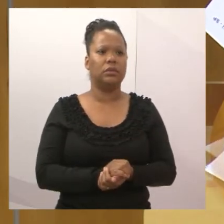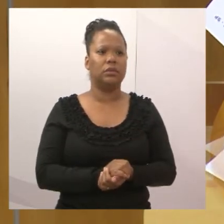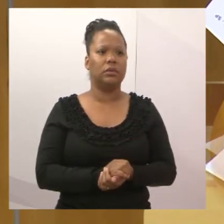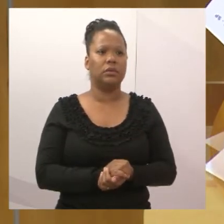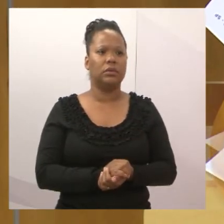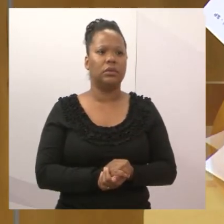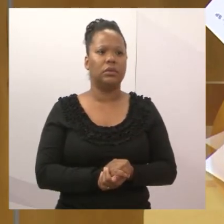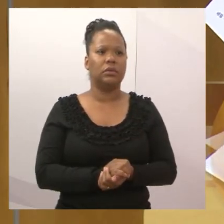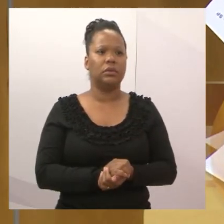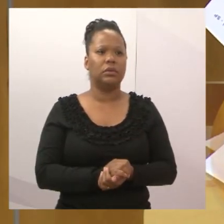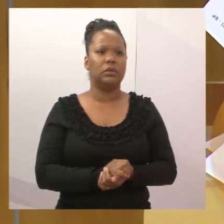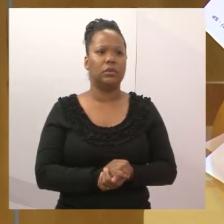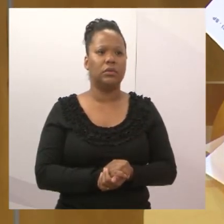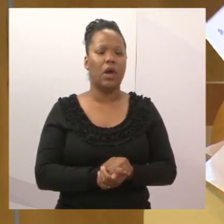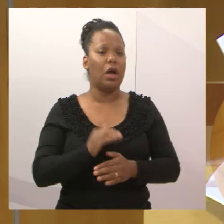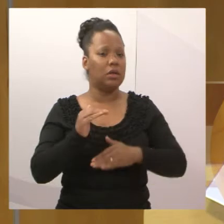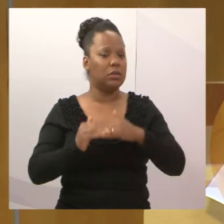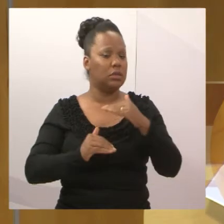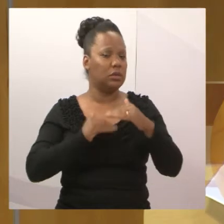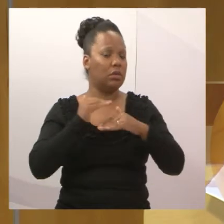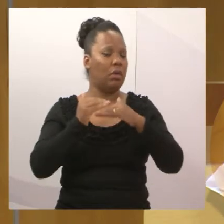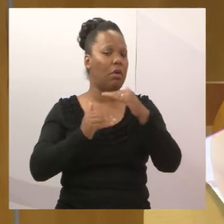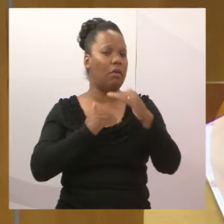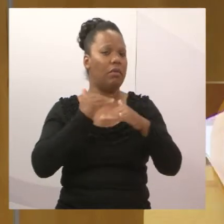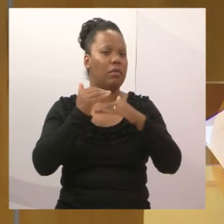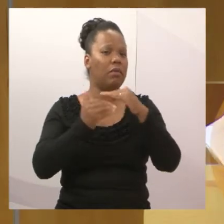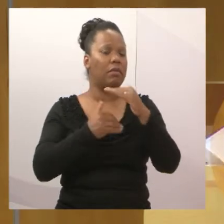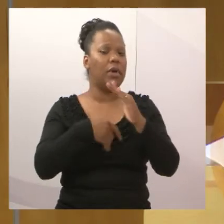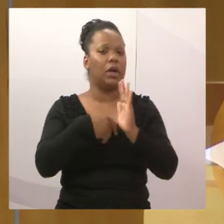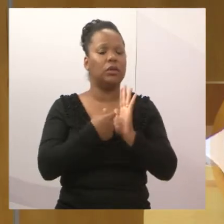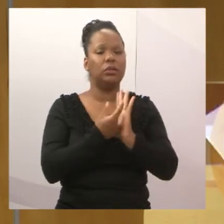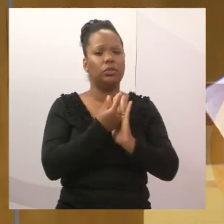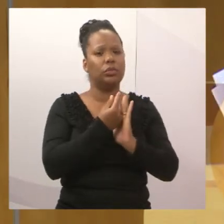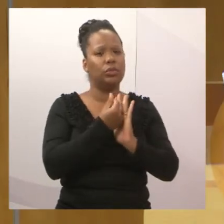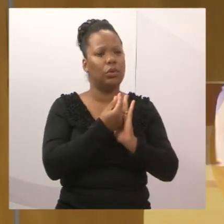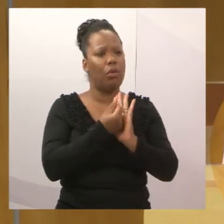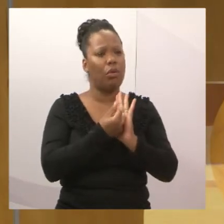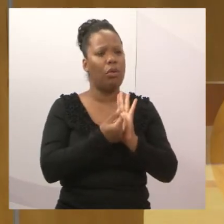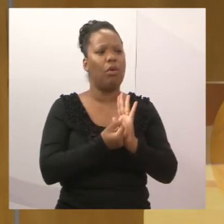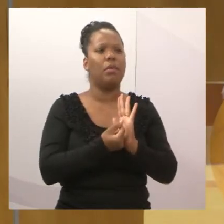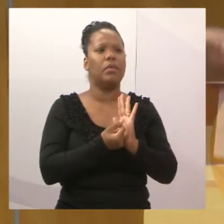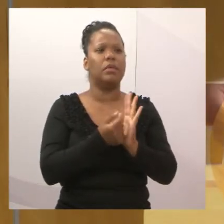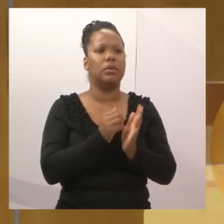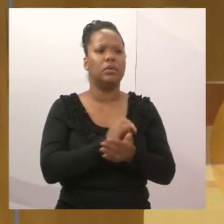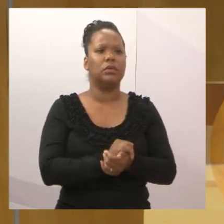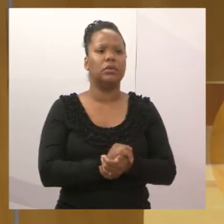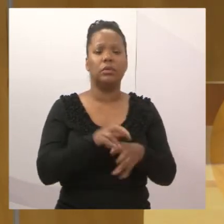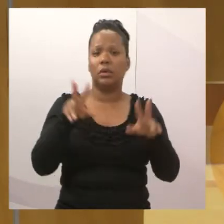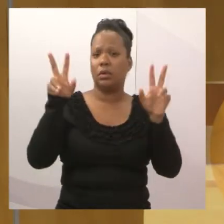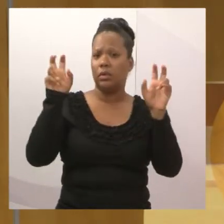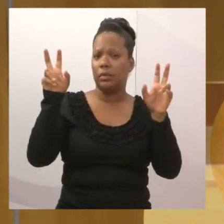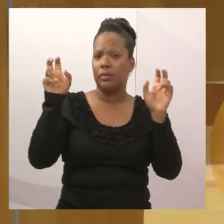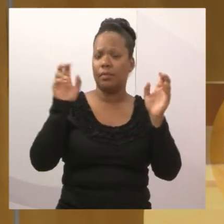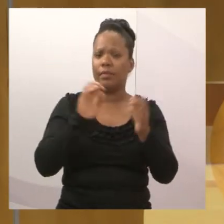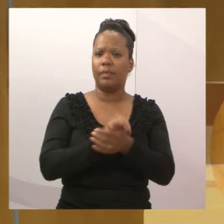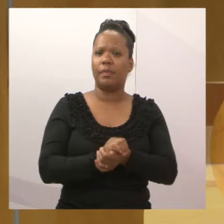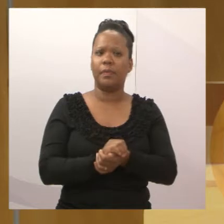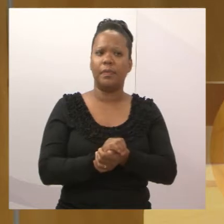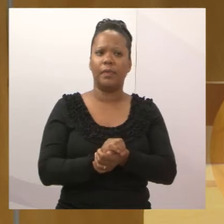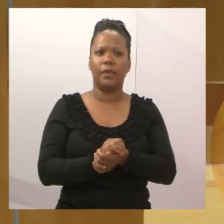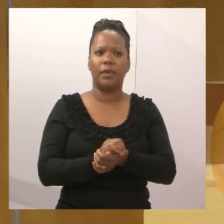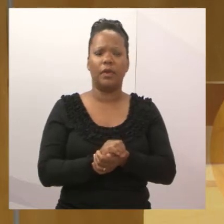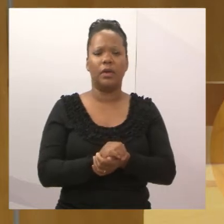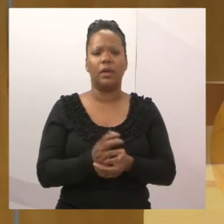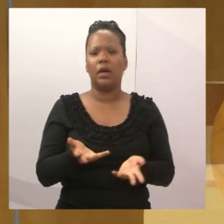E também aqui para o desenvolvimento econômico, trabalhar bastante a questão do empreendedorismo, né? Tanto